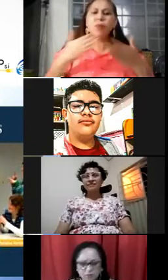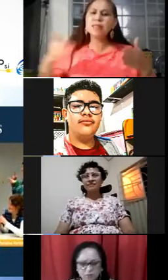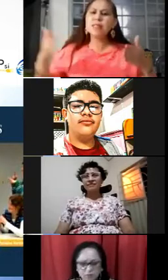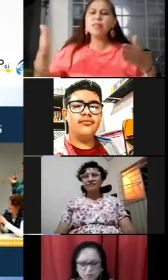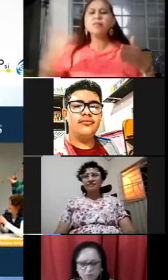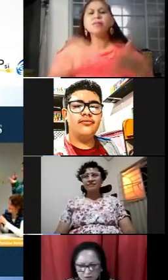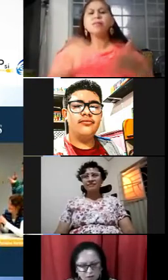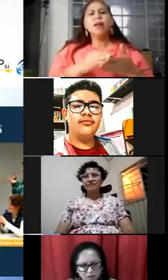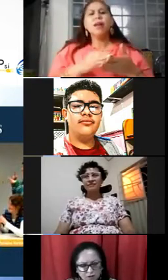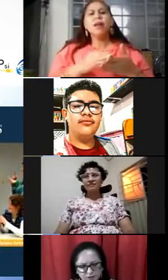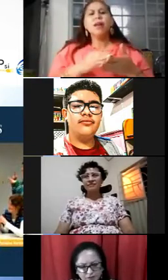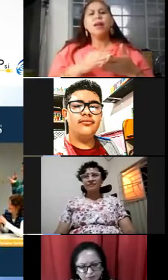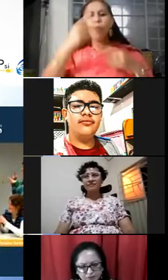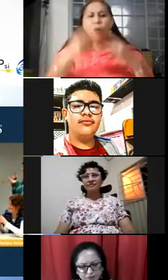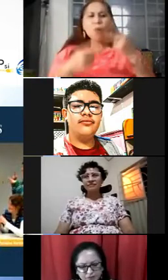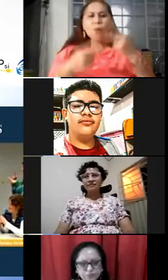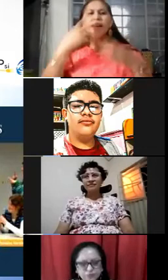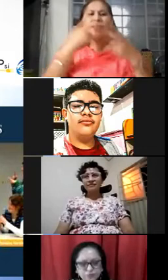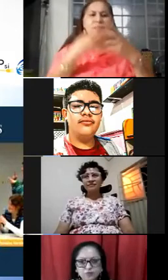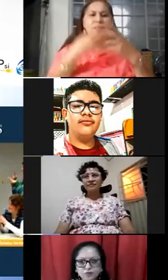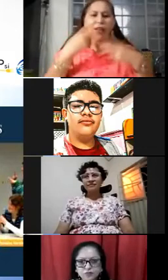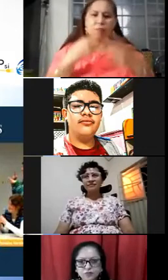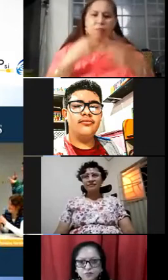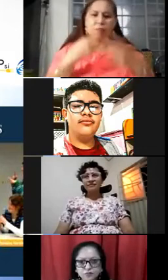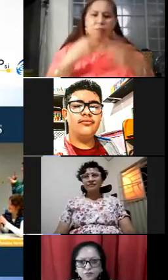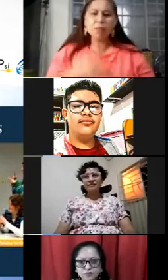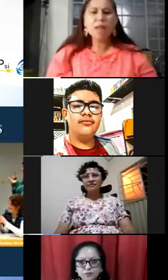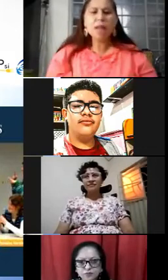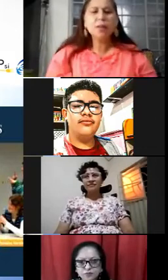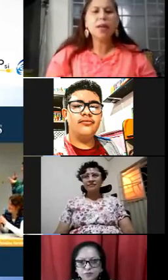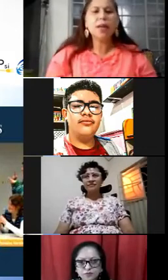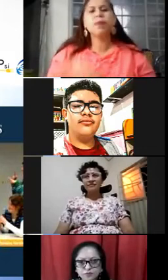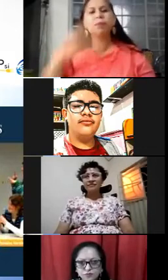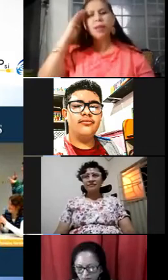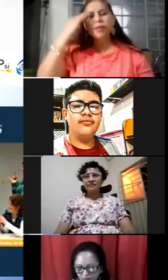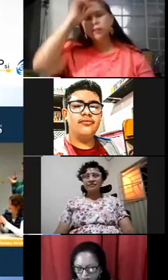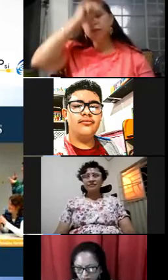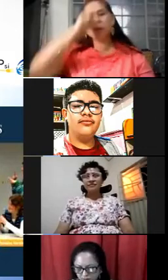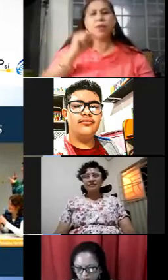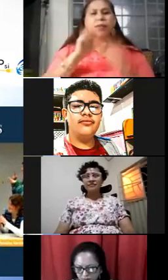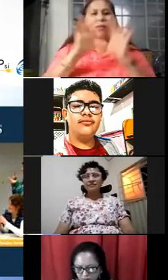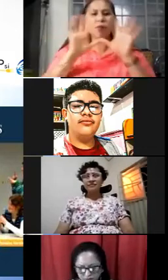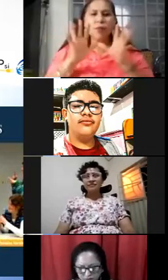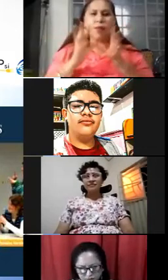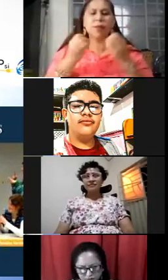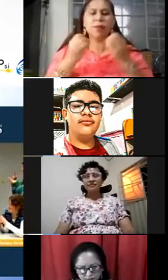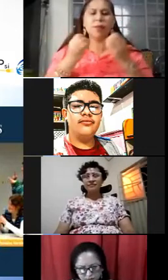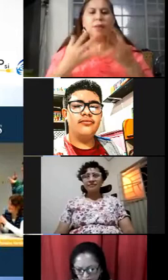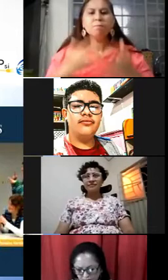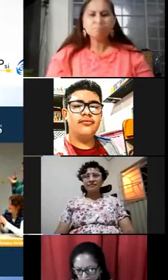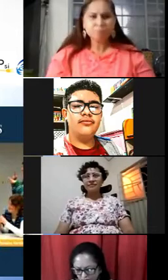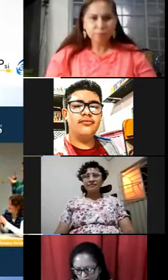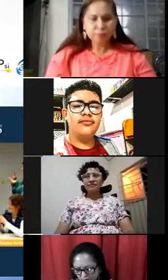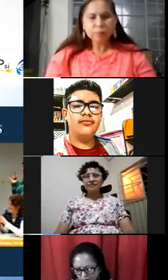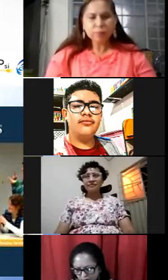que eu preciso falar um pouco mais devagar, mais bem articulado, para poder elas terem uma compreensão total, tá bem?